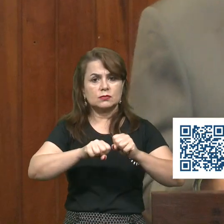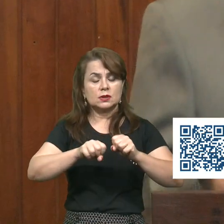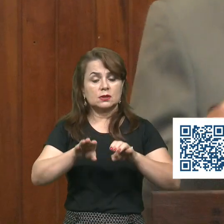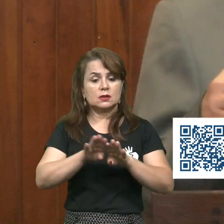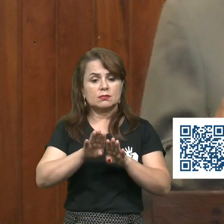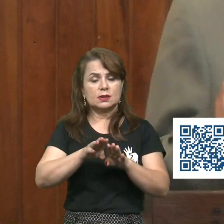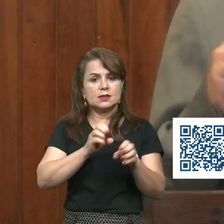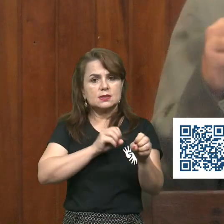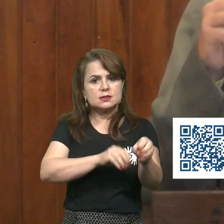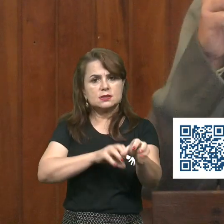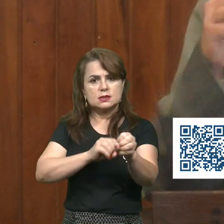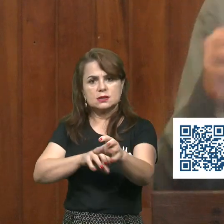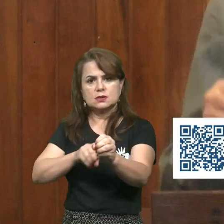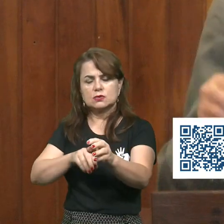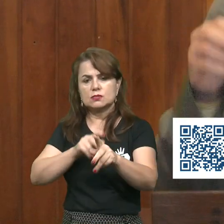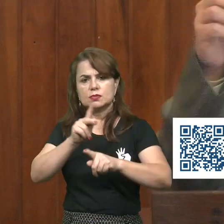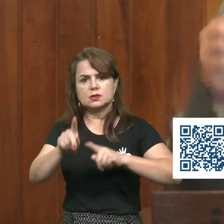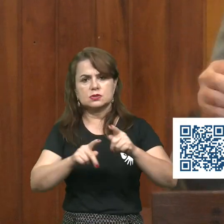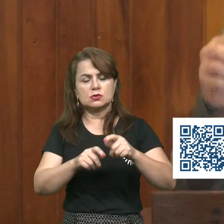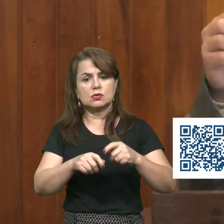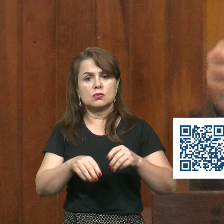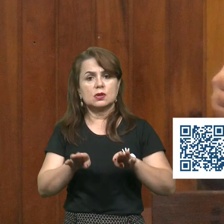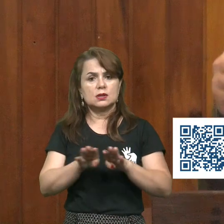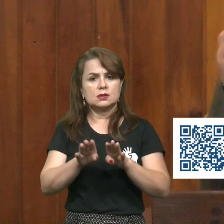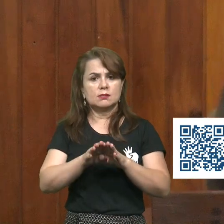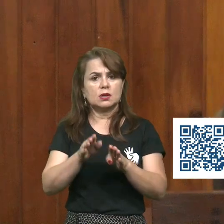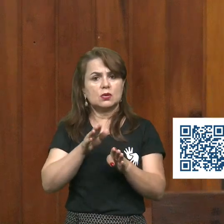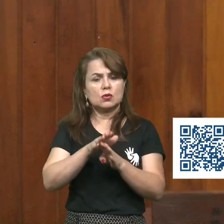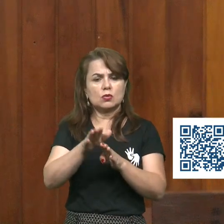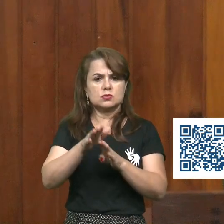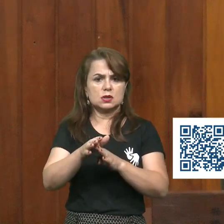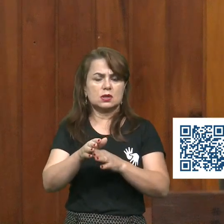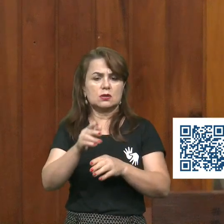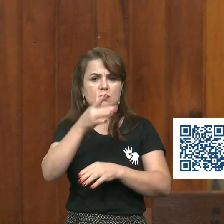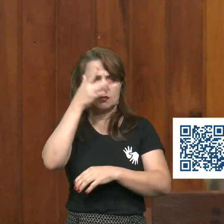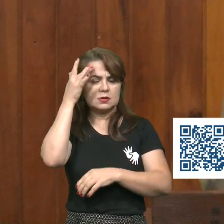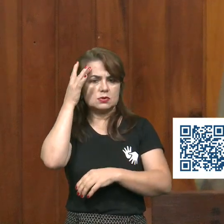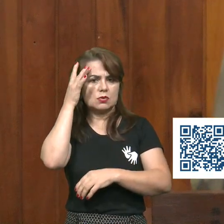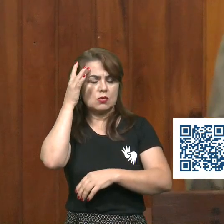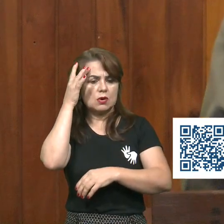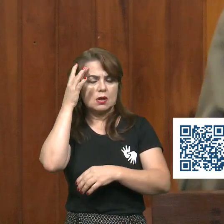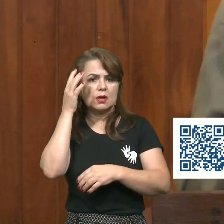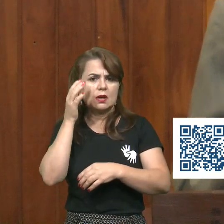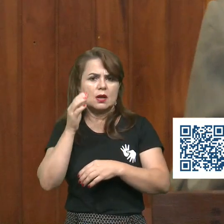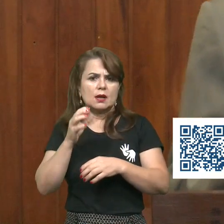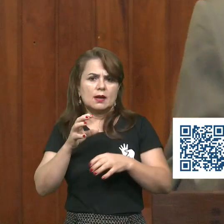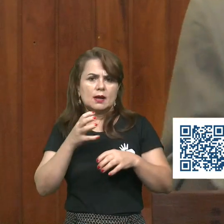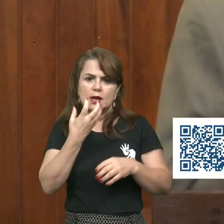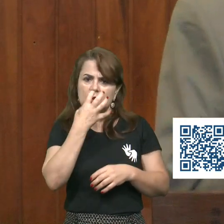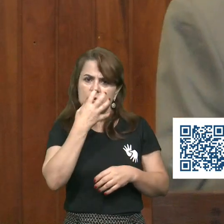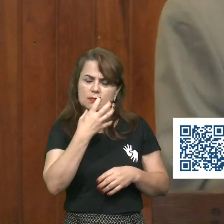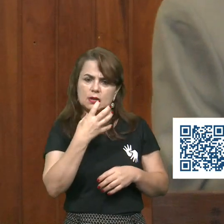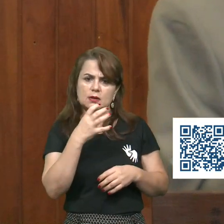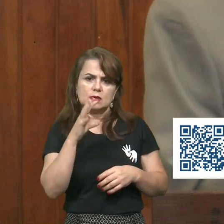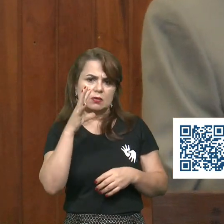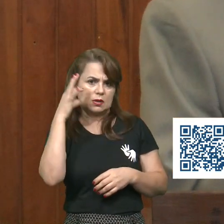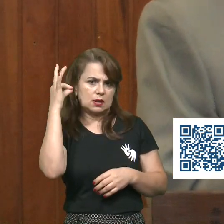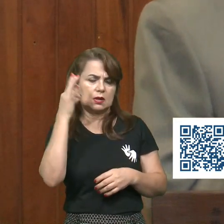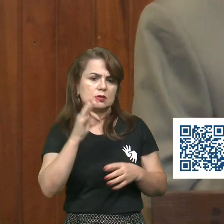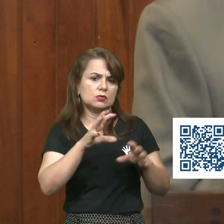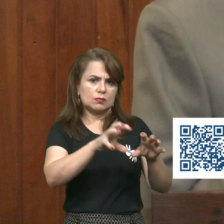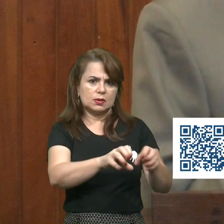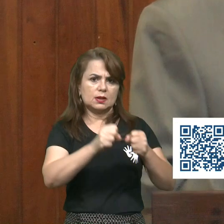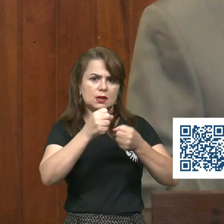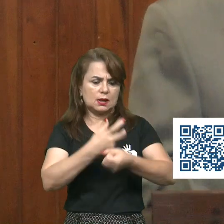orientação e coleta de sangue de todos os animais domésticos do distrito. A população